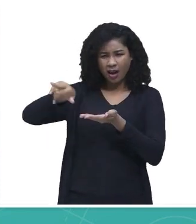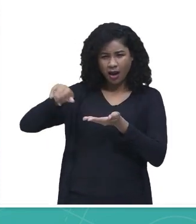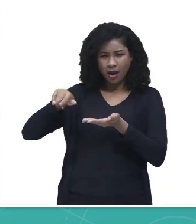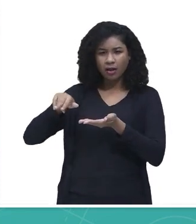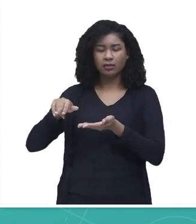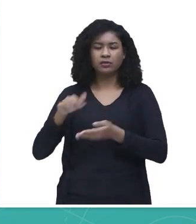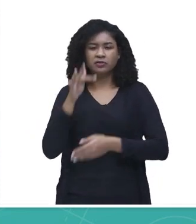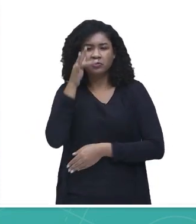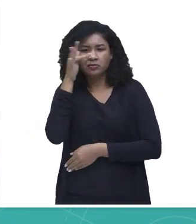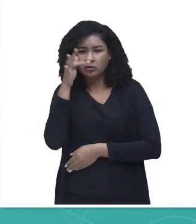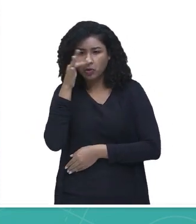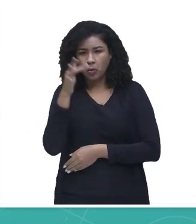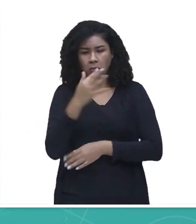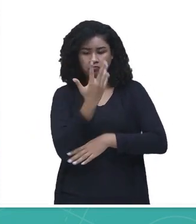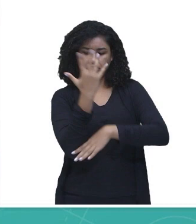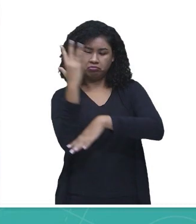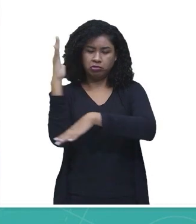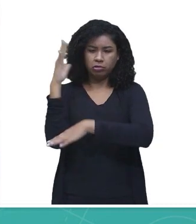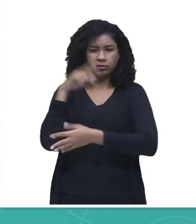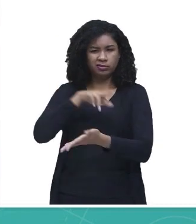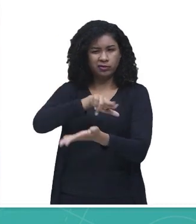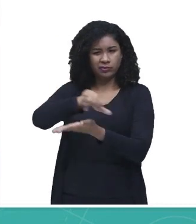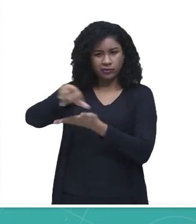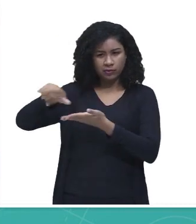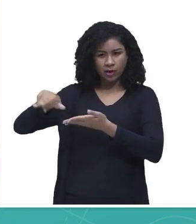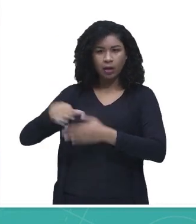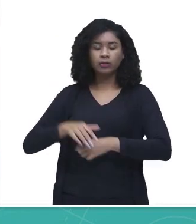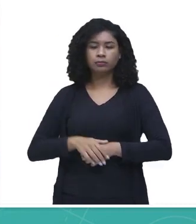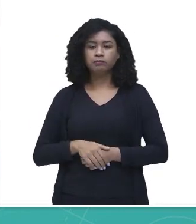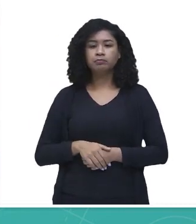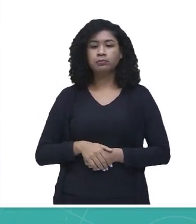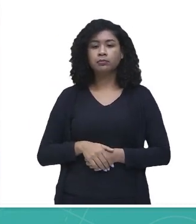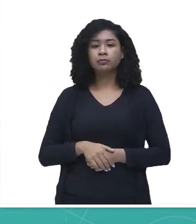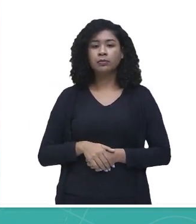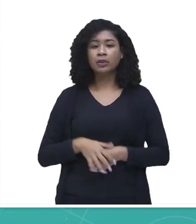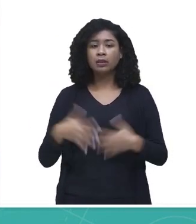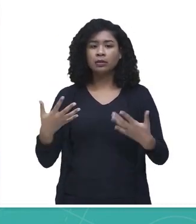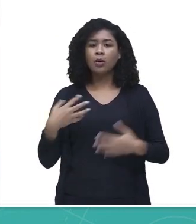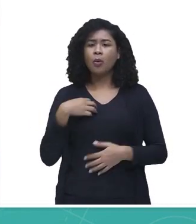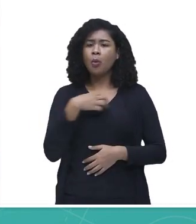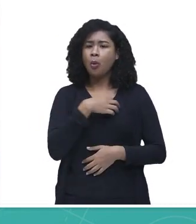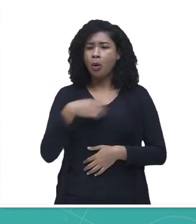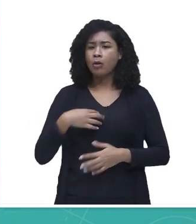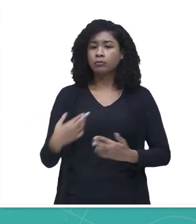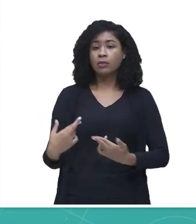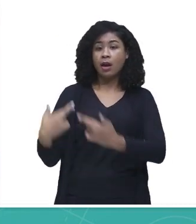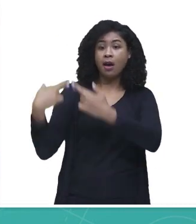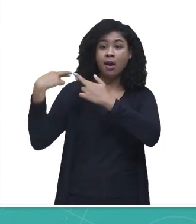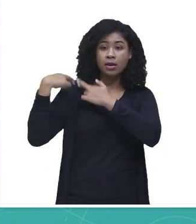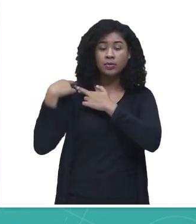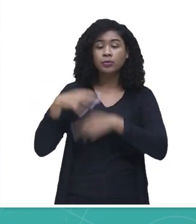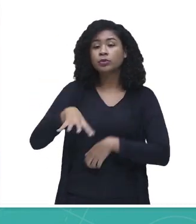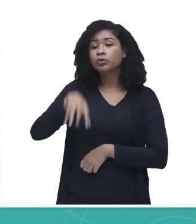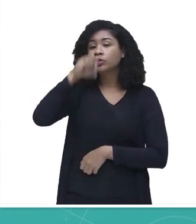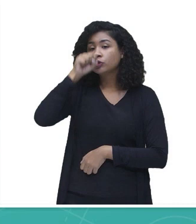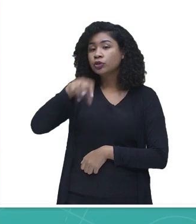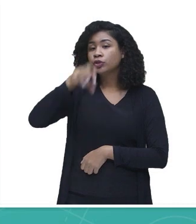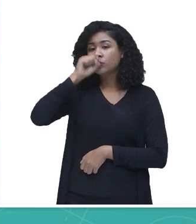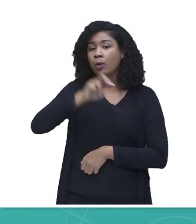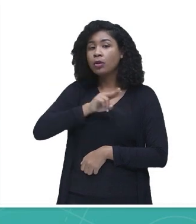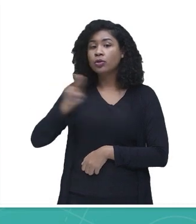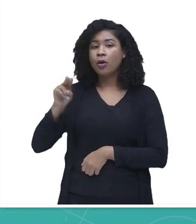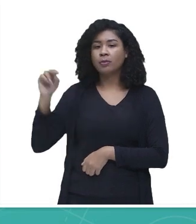aí nas plantas são os estômatos, tá? Que a gente vê que essa palavra é bem diferente,